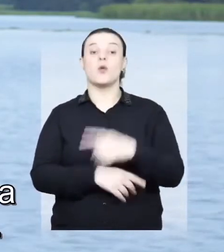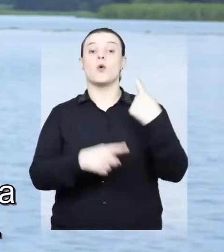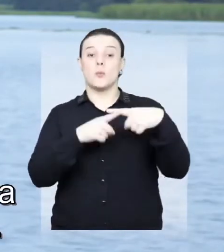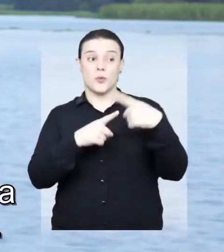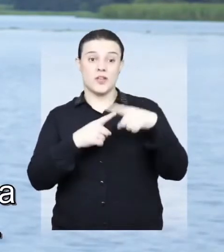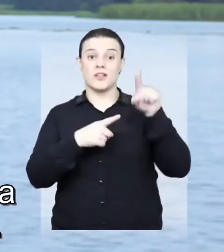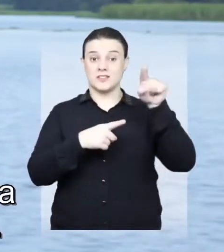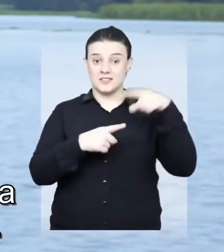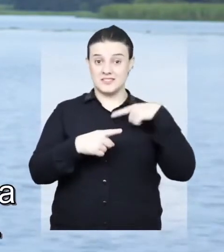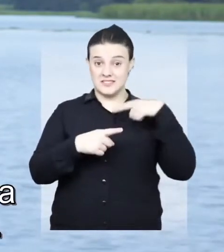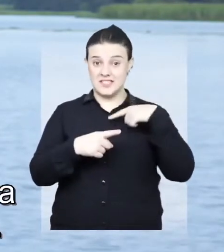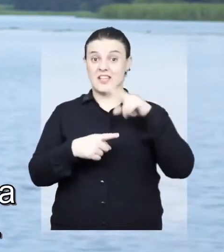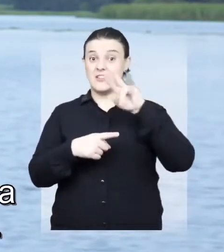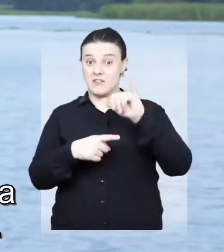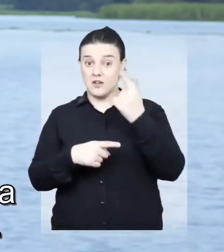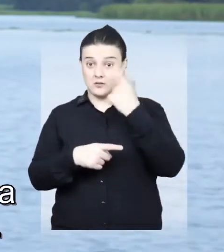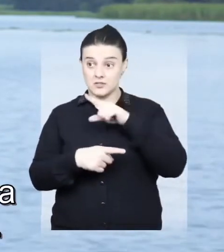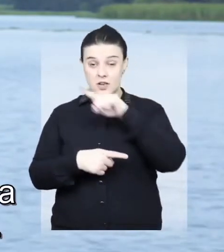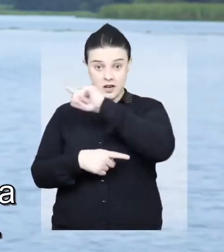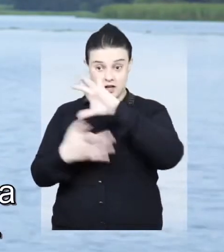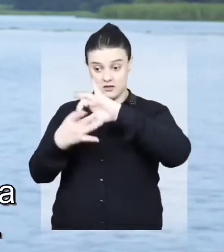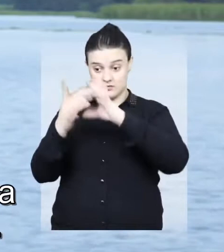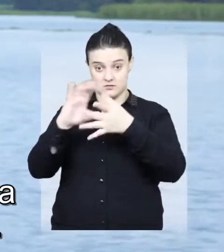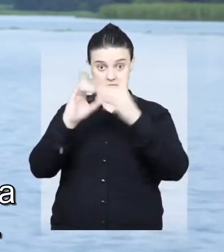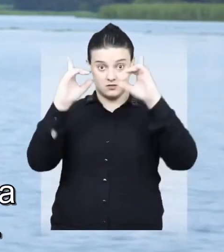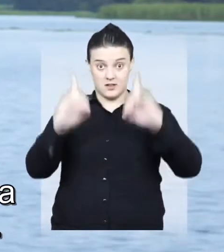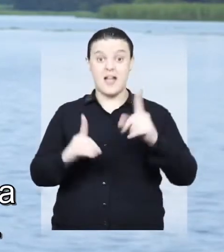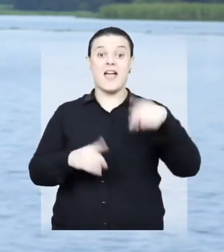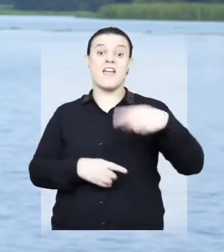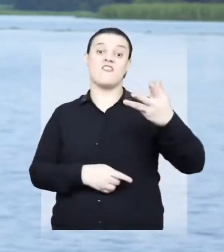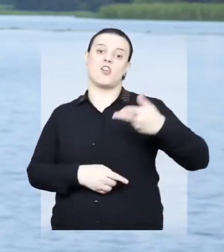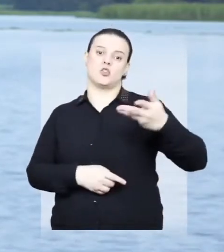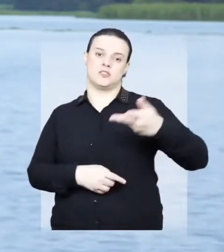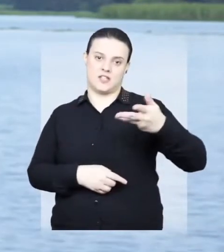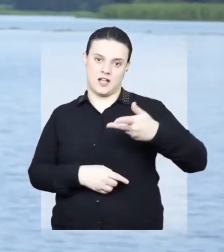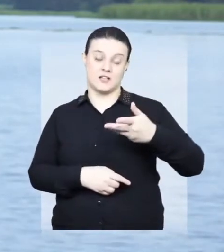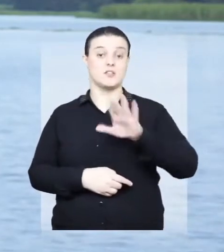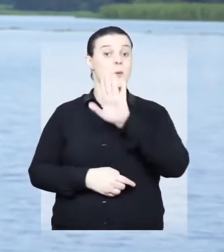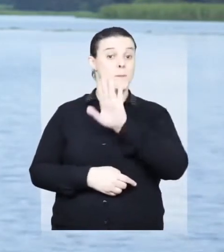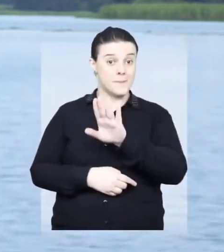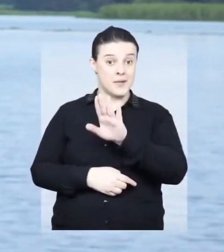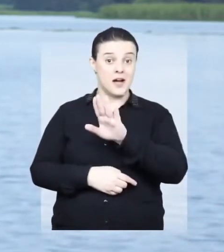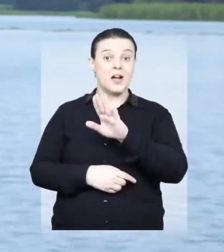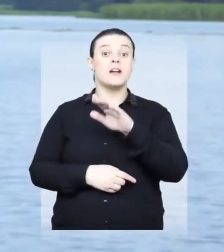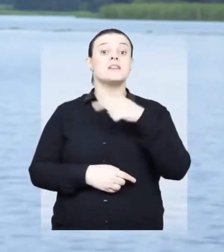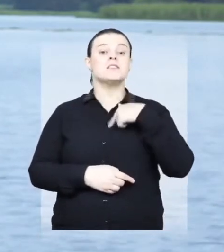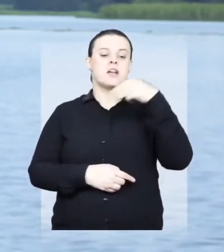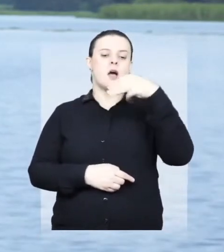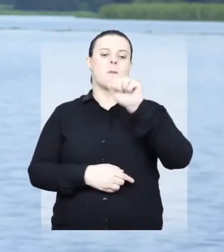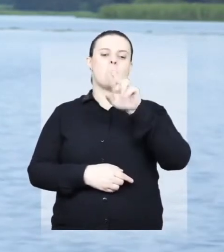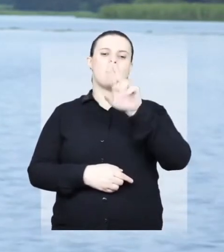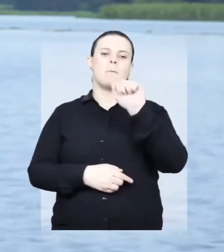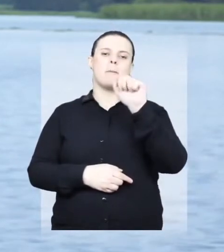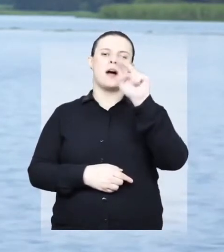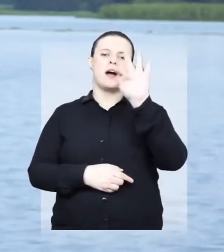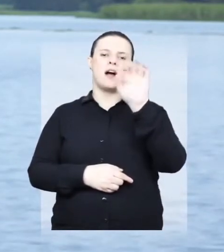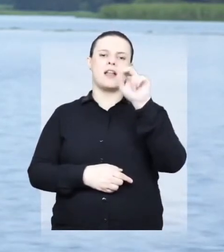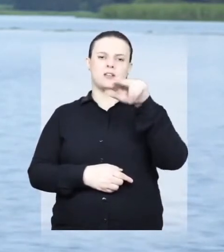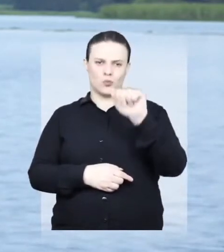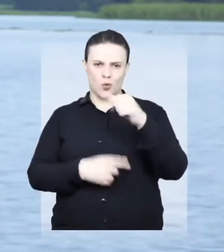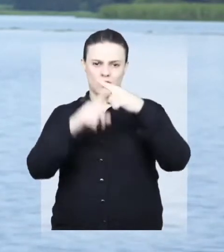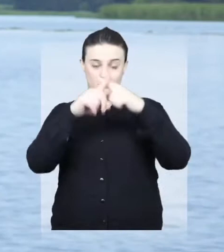a modalidade que vai para as Paralimpíadas é velocidade. Porém, a maratona, assim como